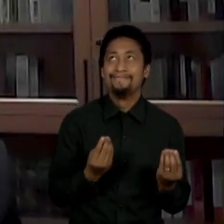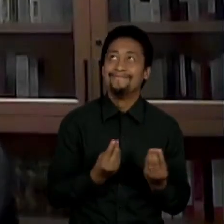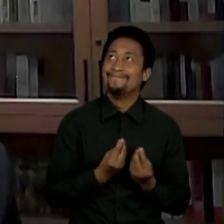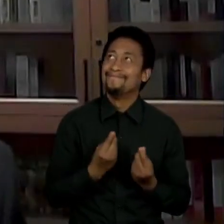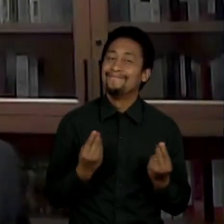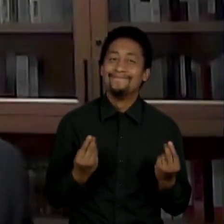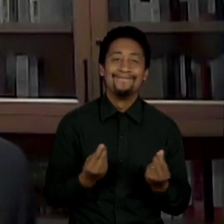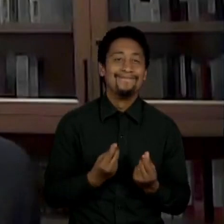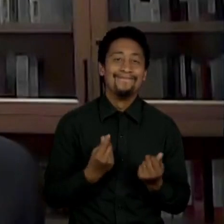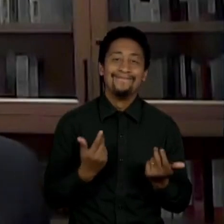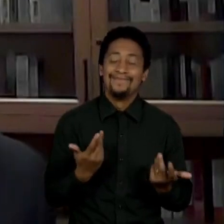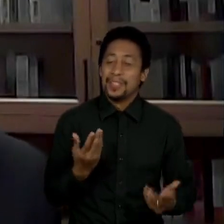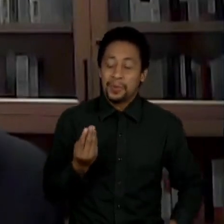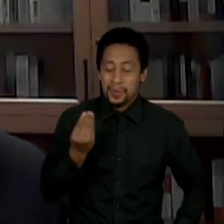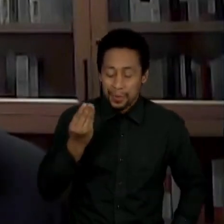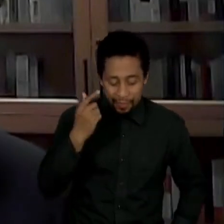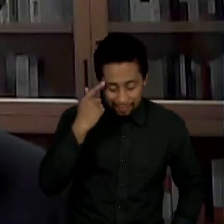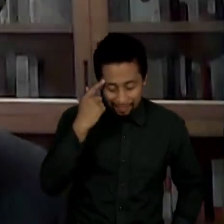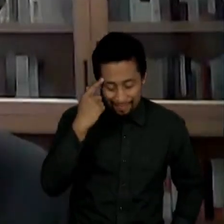O que eu digo?